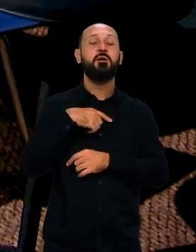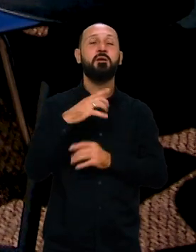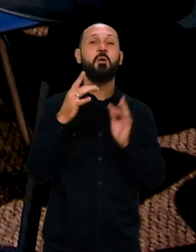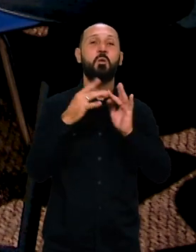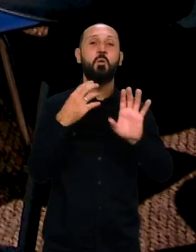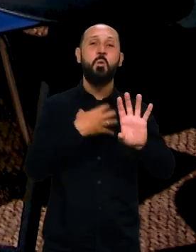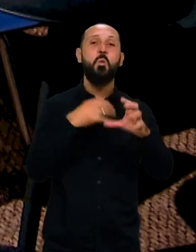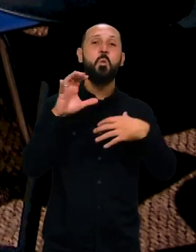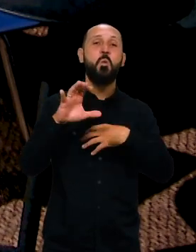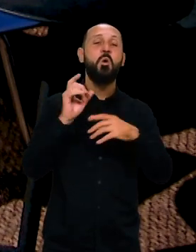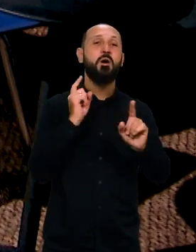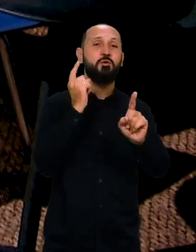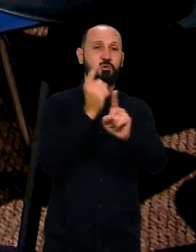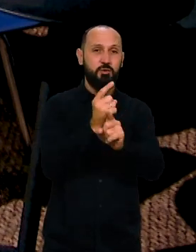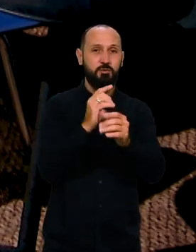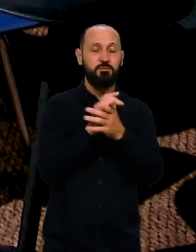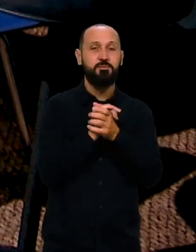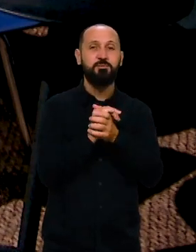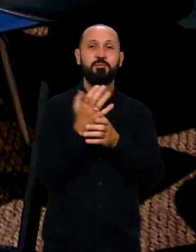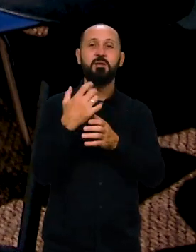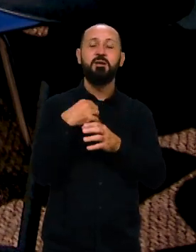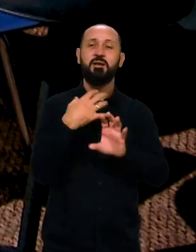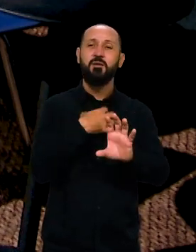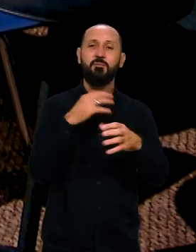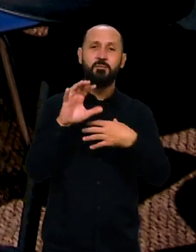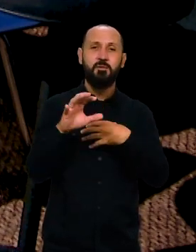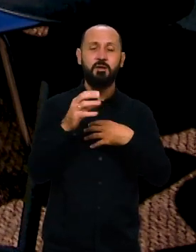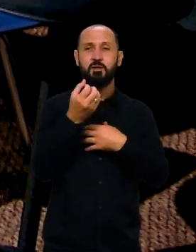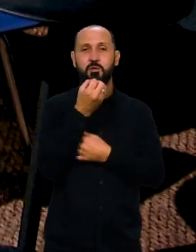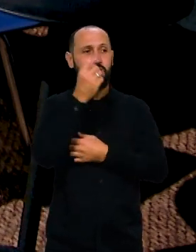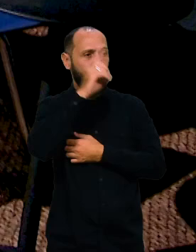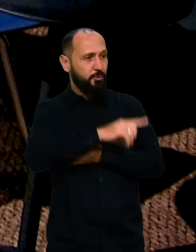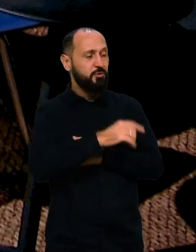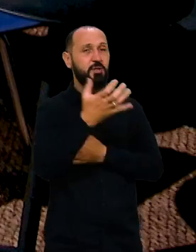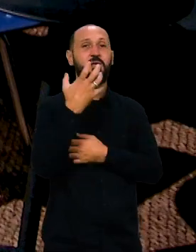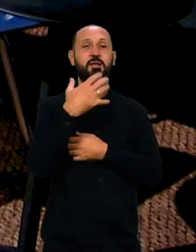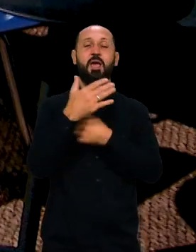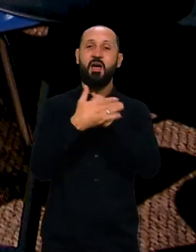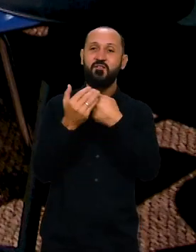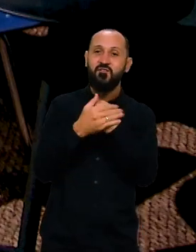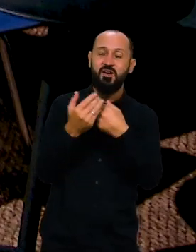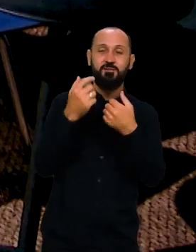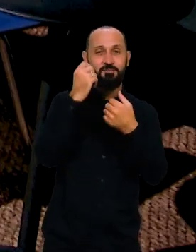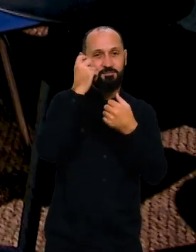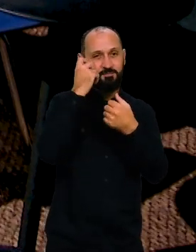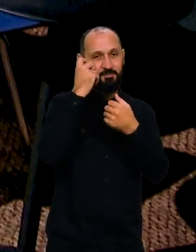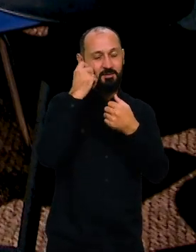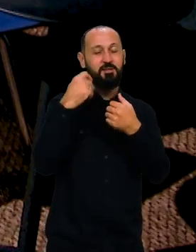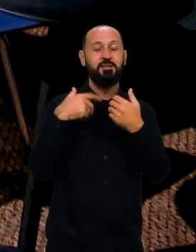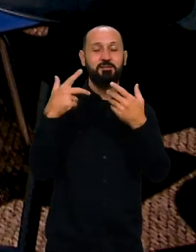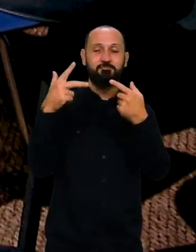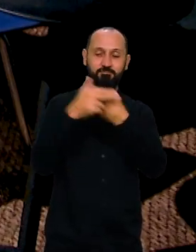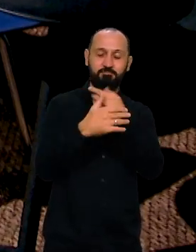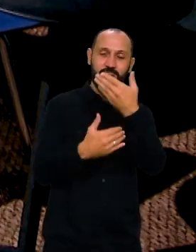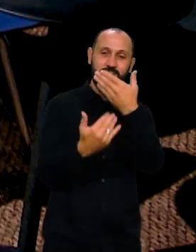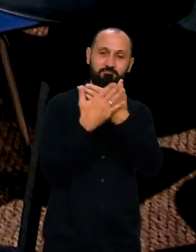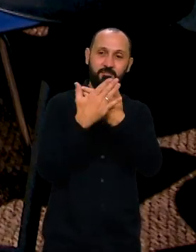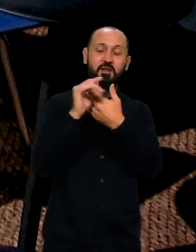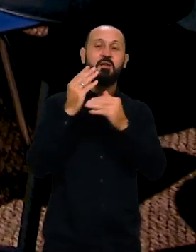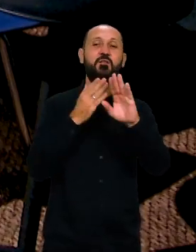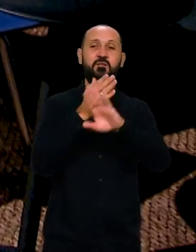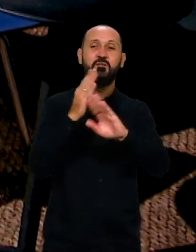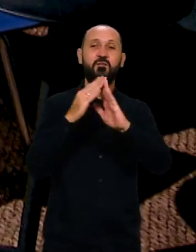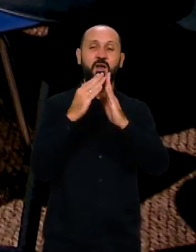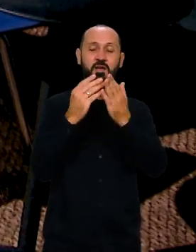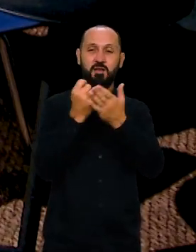quer afeto, que é um ponto de encontro. Então o campo-grandense ele quer afeto. Ao mesmo tempo que ele não te dá bom dia, ele quer afeto. E tem os bloqueios dele, Sim. Mas ele vai